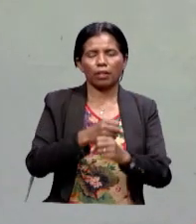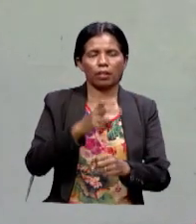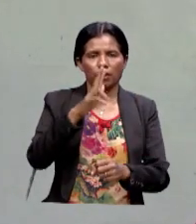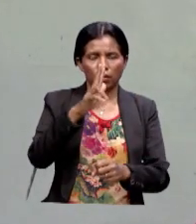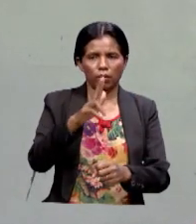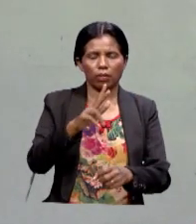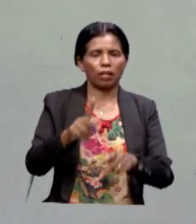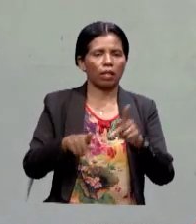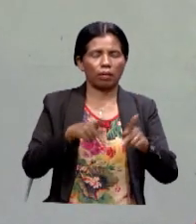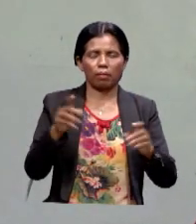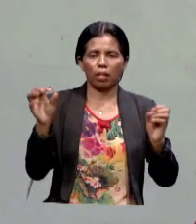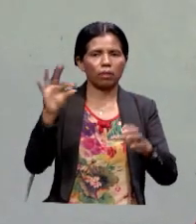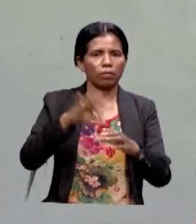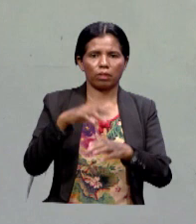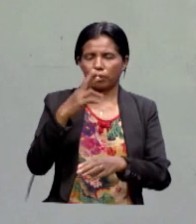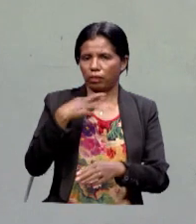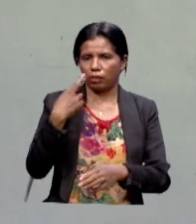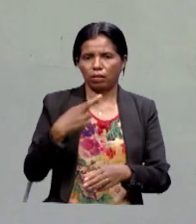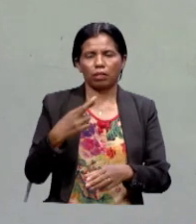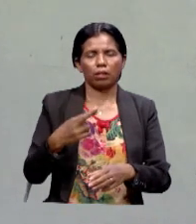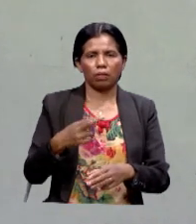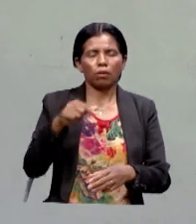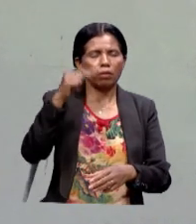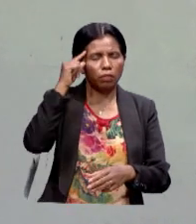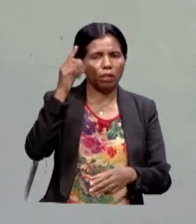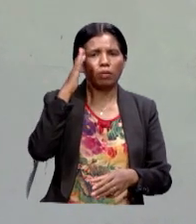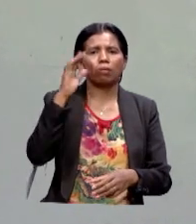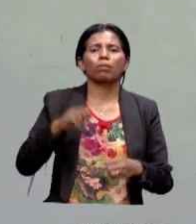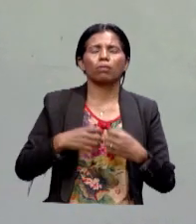tambah tinan tolu na pop la halai natar. Ne guberno hanuin tau koinsa.